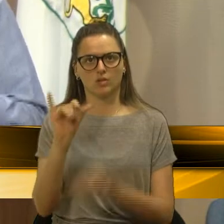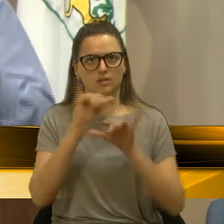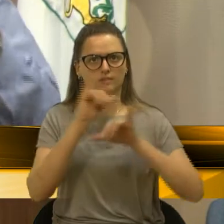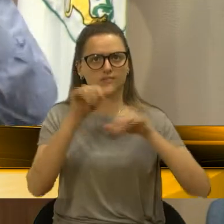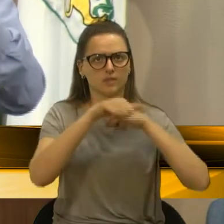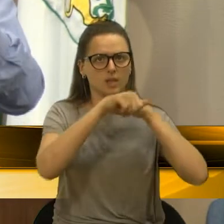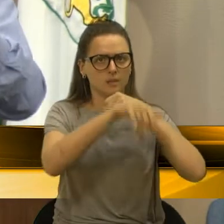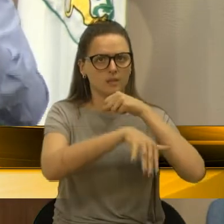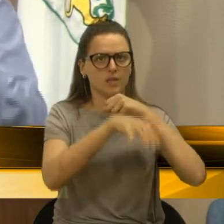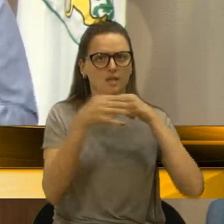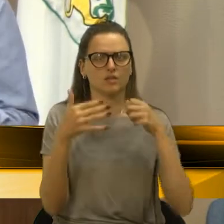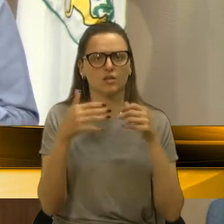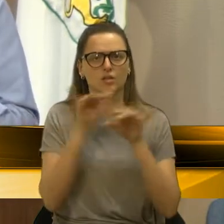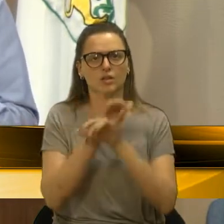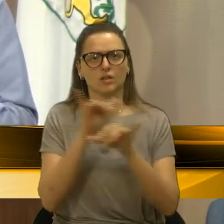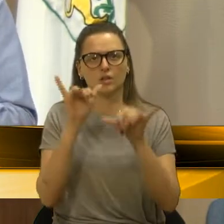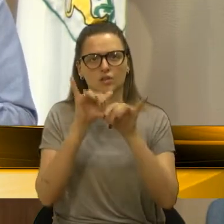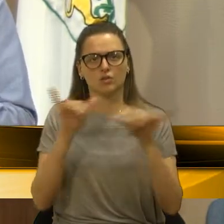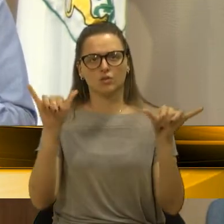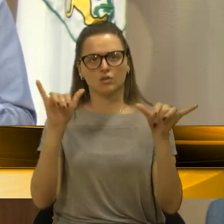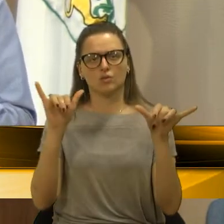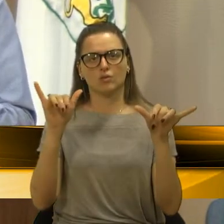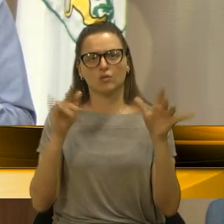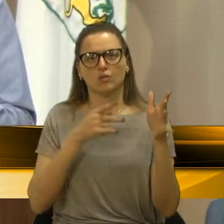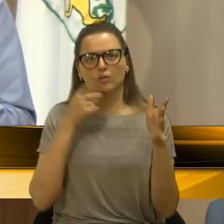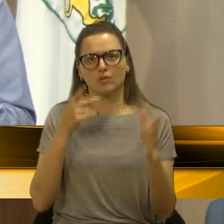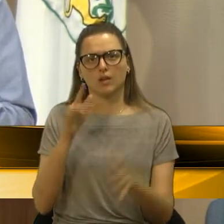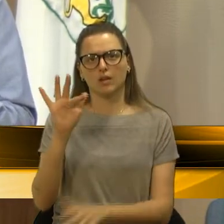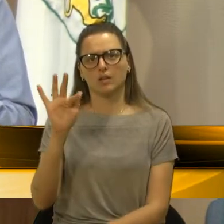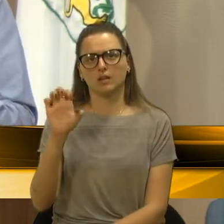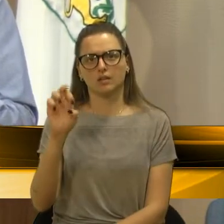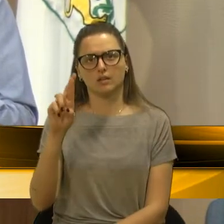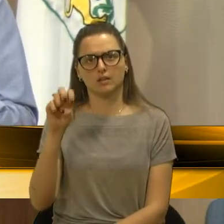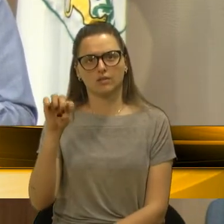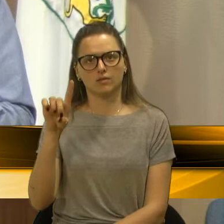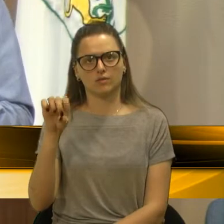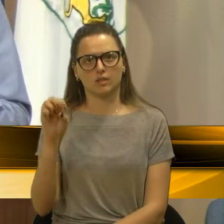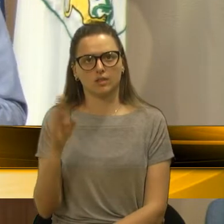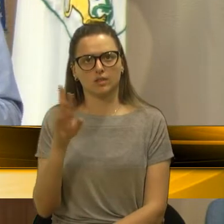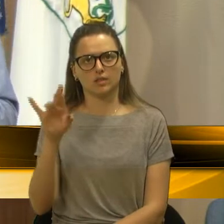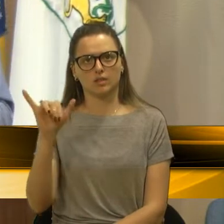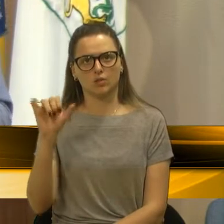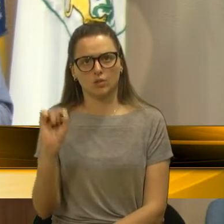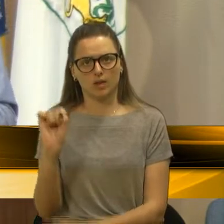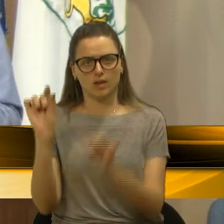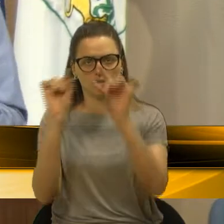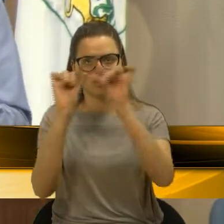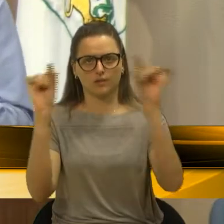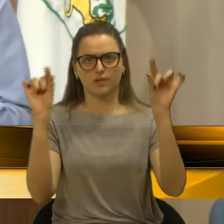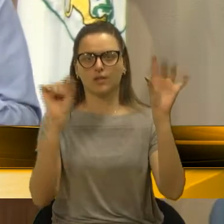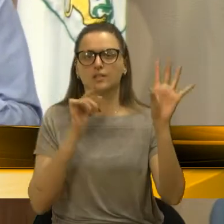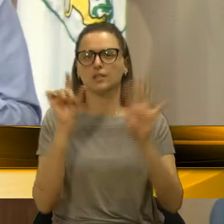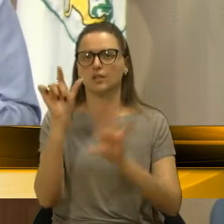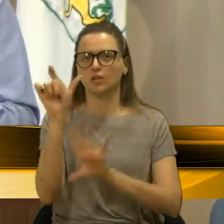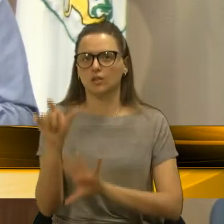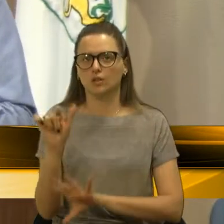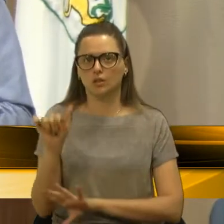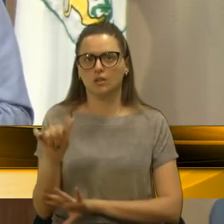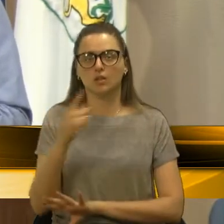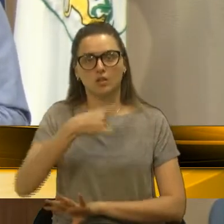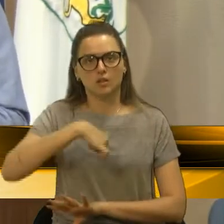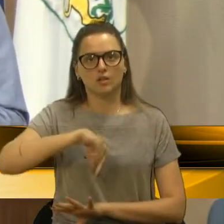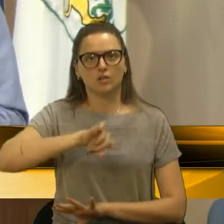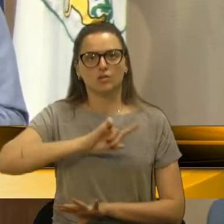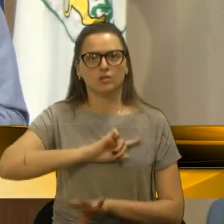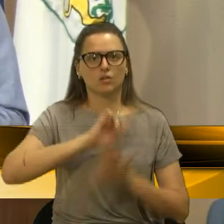coloca na boca dos tais Fernando Reis a seguinte manifestação: nós